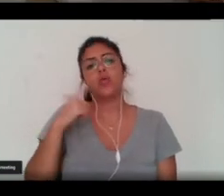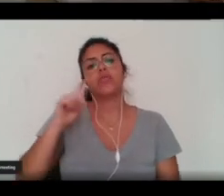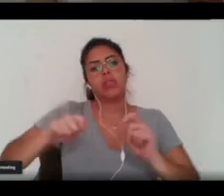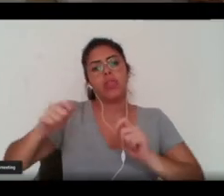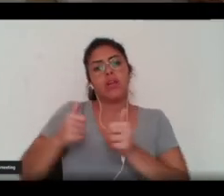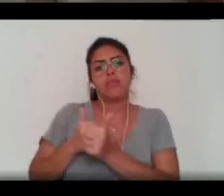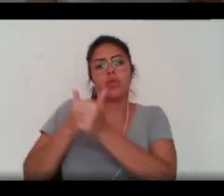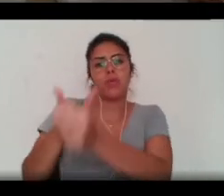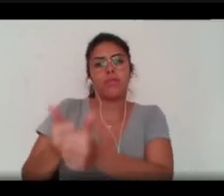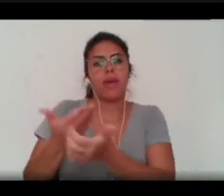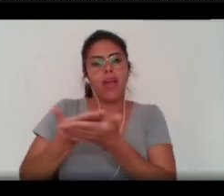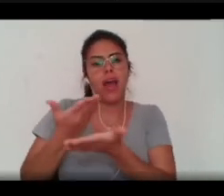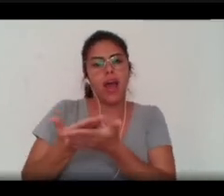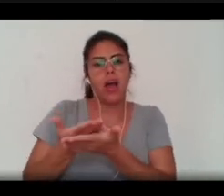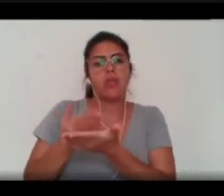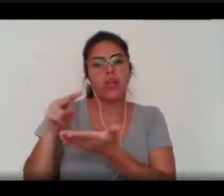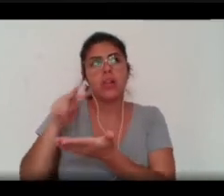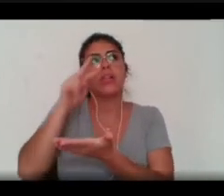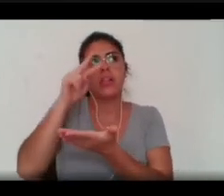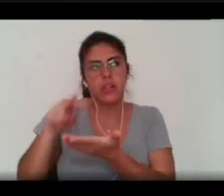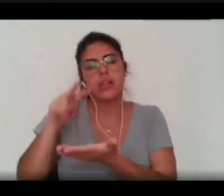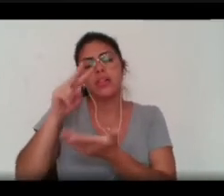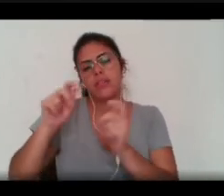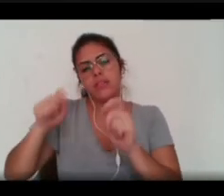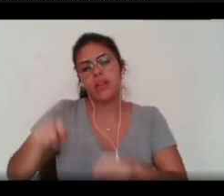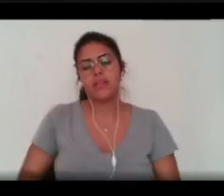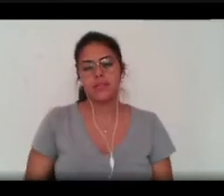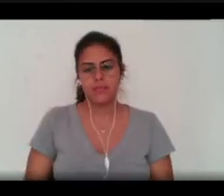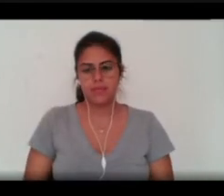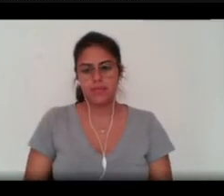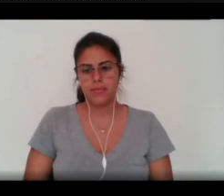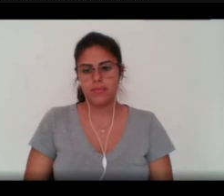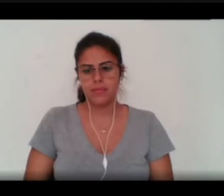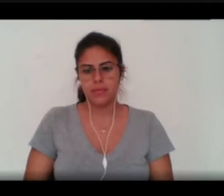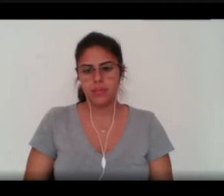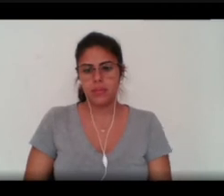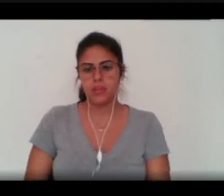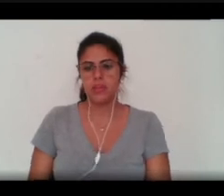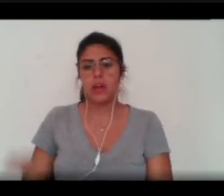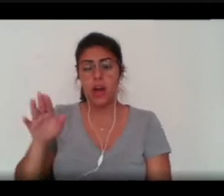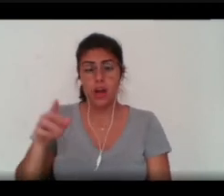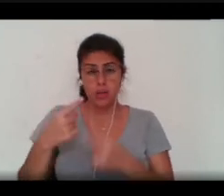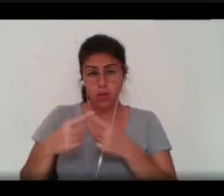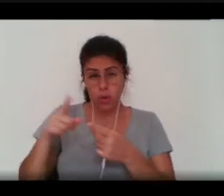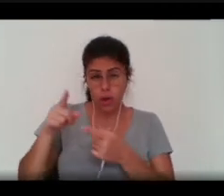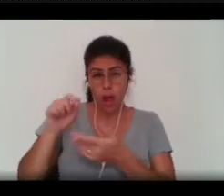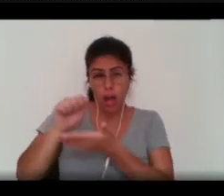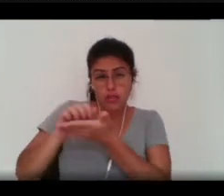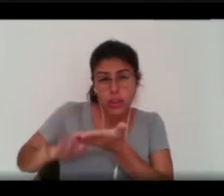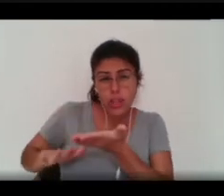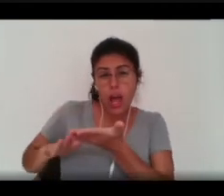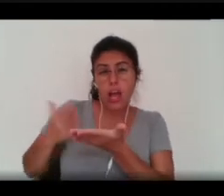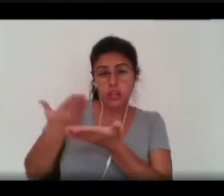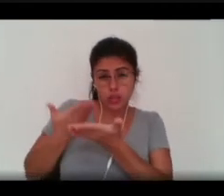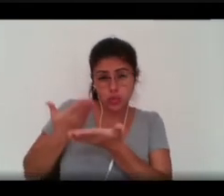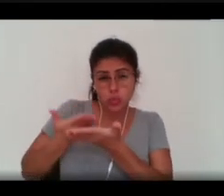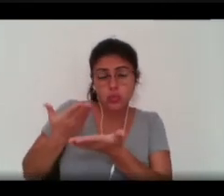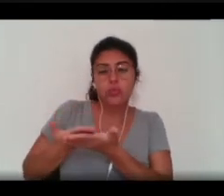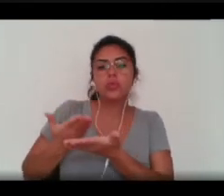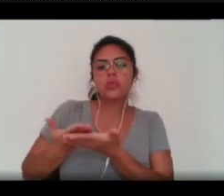Tá certo. O exercício de estudo, o de estudo 1 já fiz ele já.